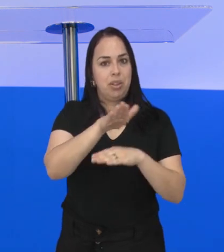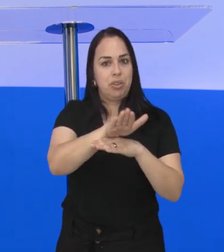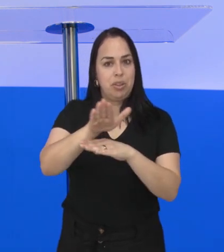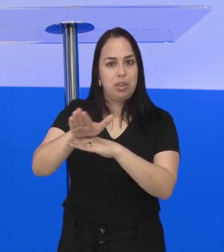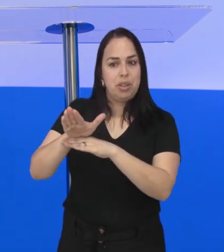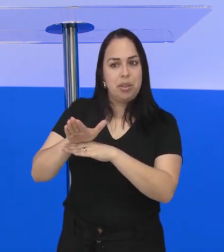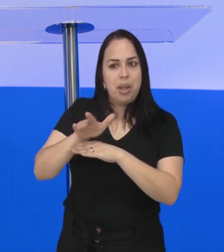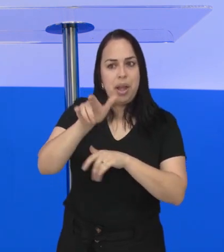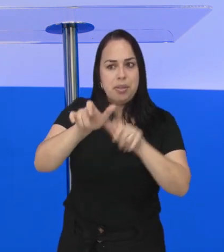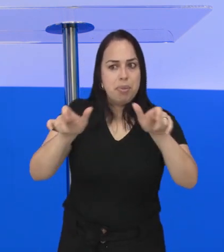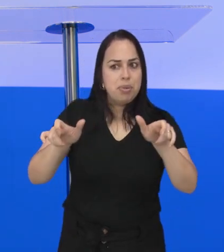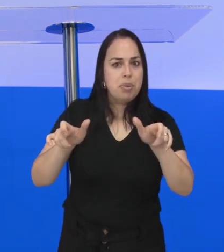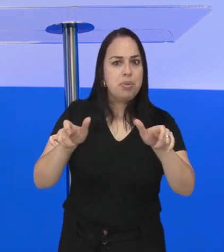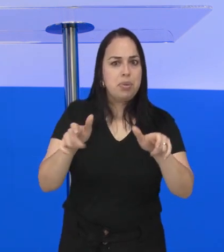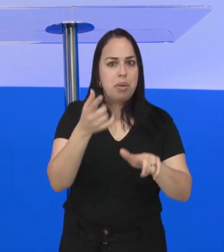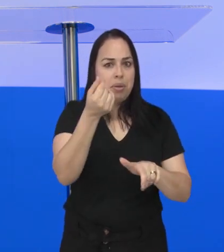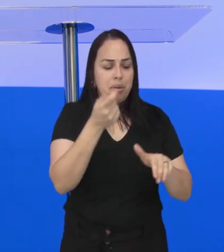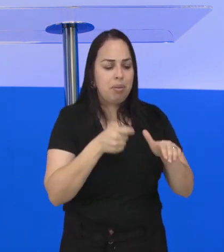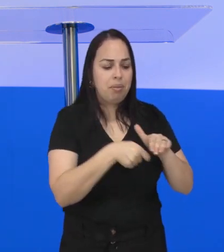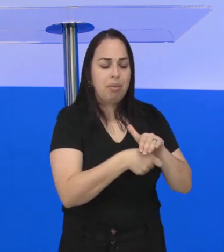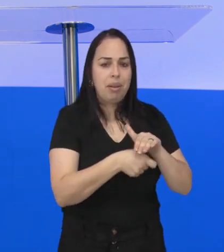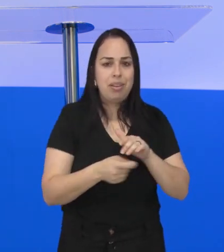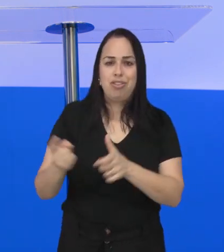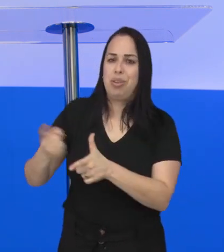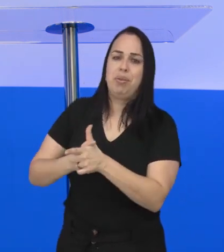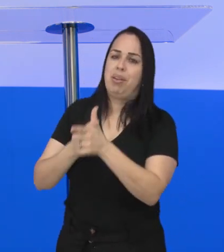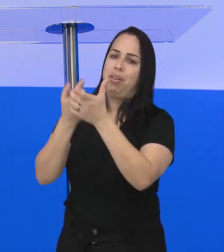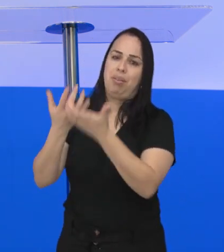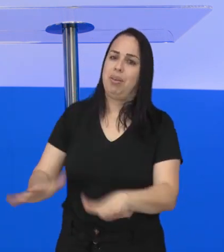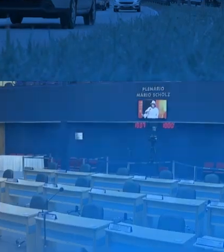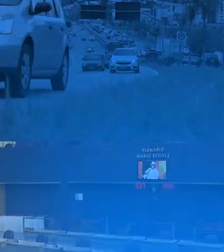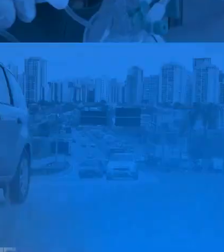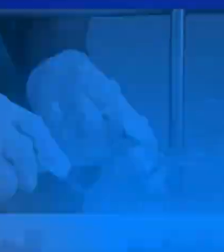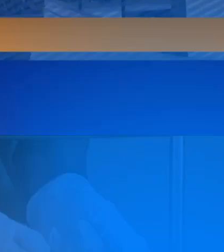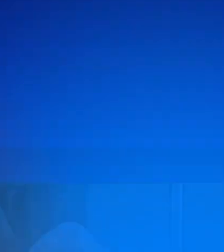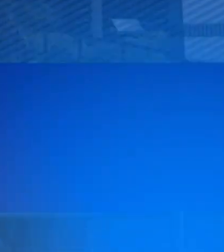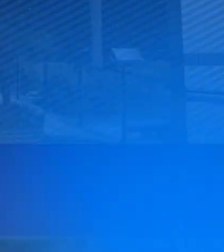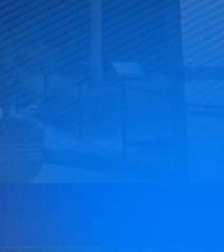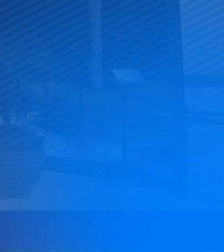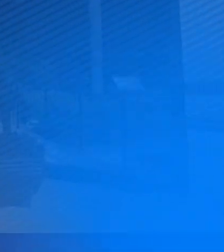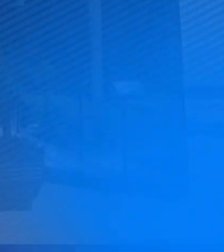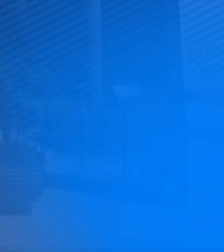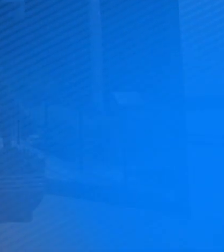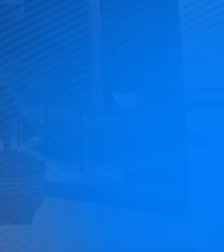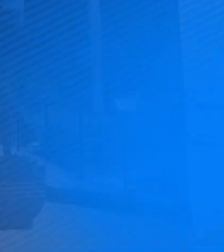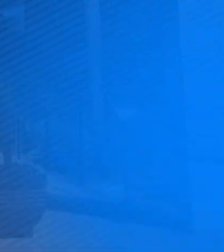né, ajudar ainda mais pessoas a pouparem. Ninguém quer dívida no fim do mês.